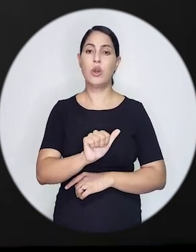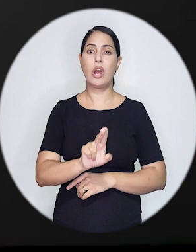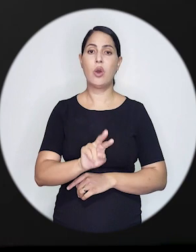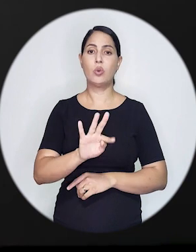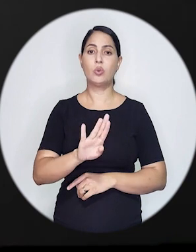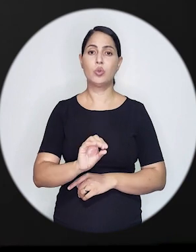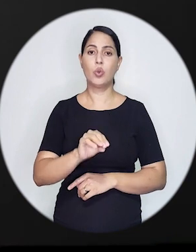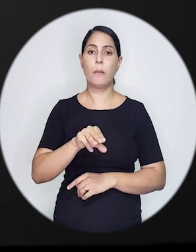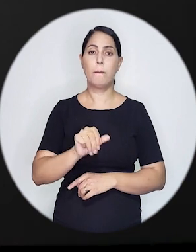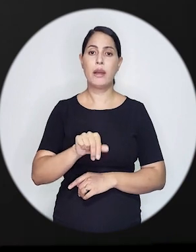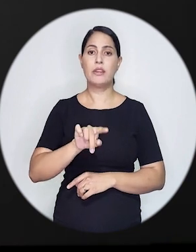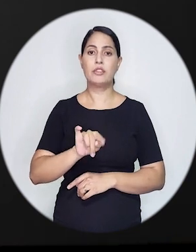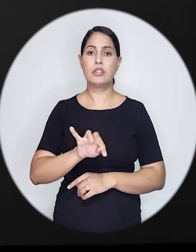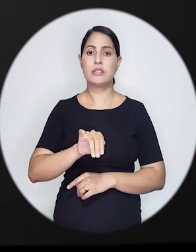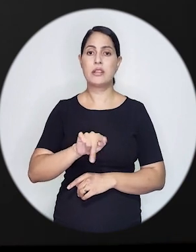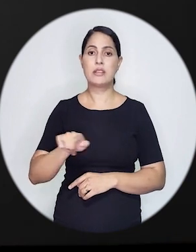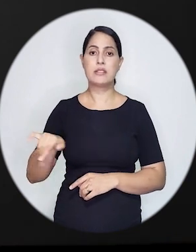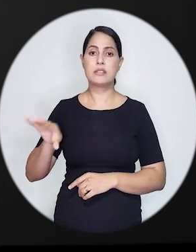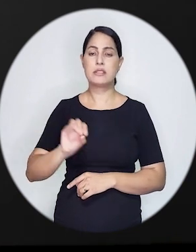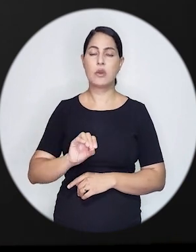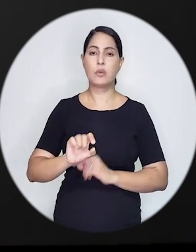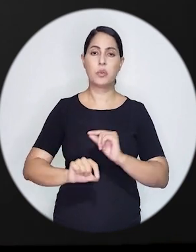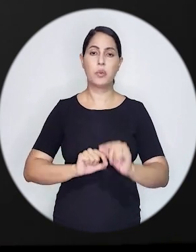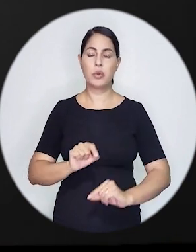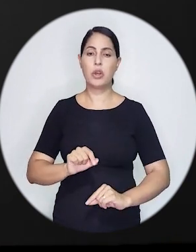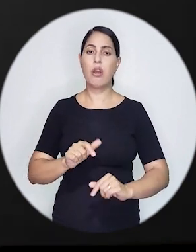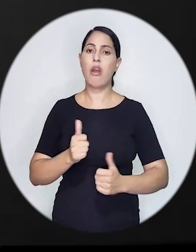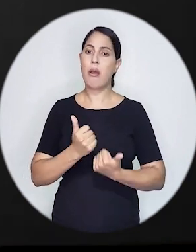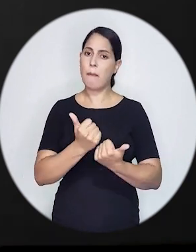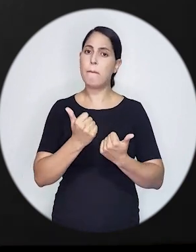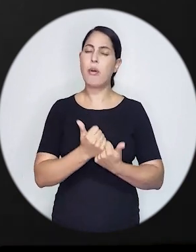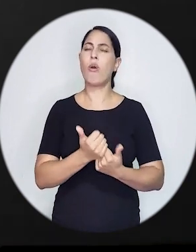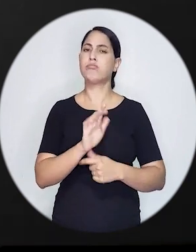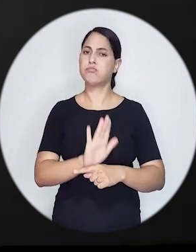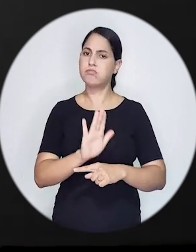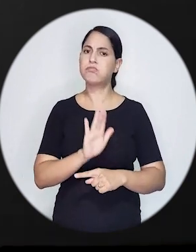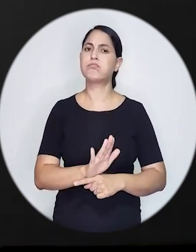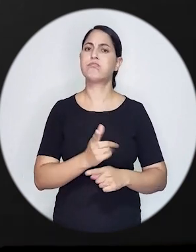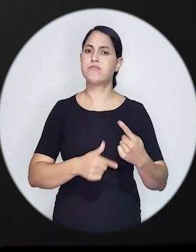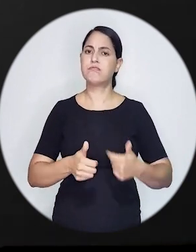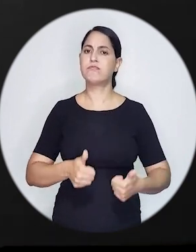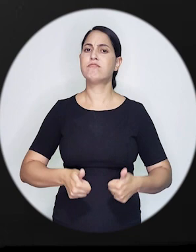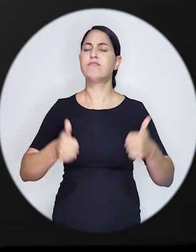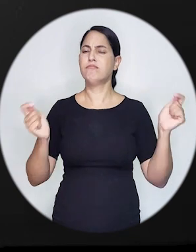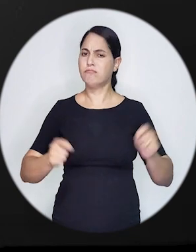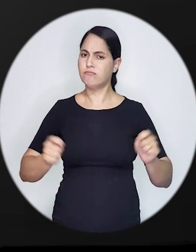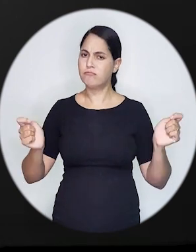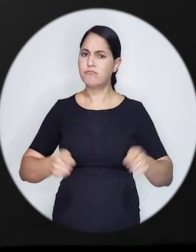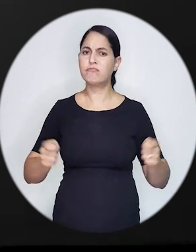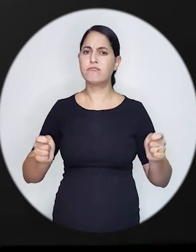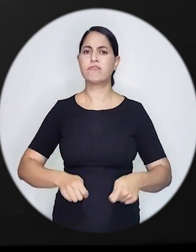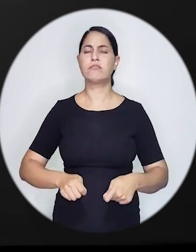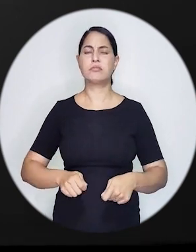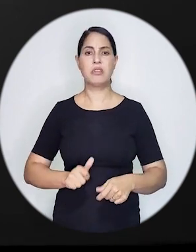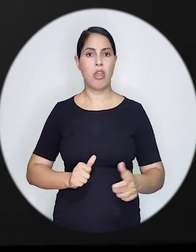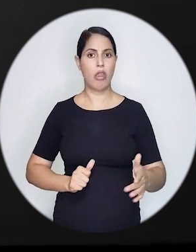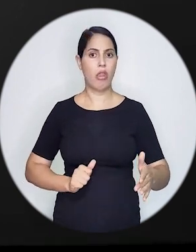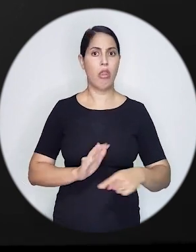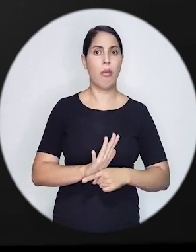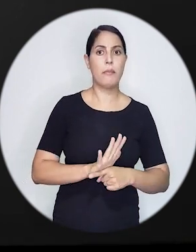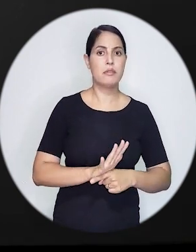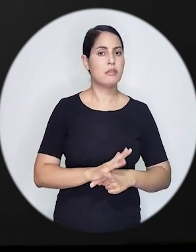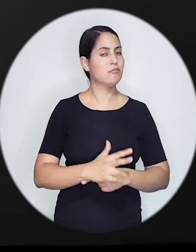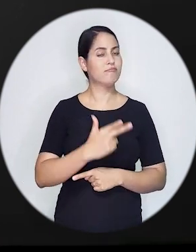porque é claro que algumas ferramentas podem melhorar e agilizar a concessão de benefícios, mas elas não podem ser